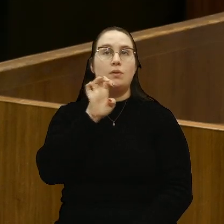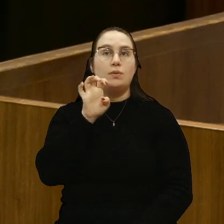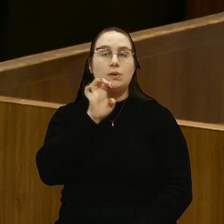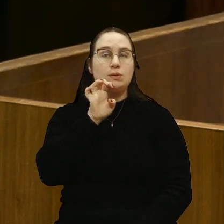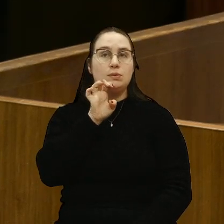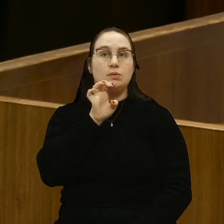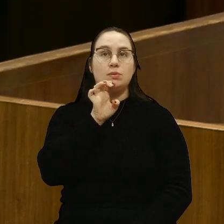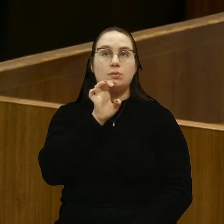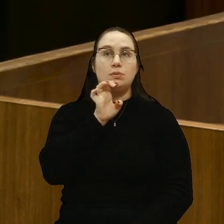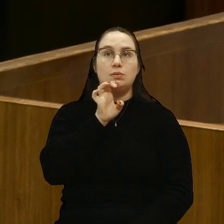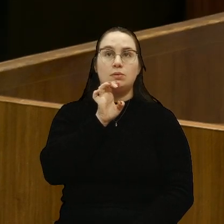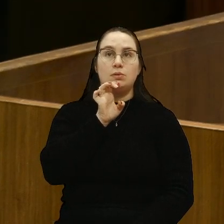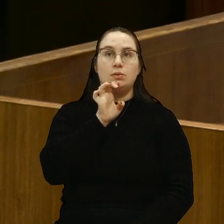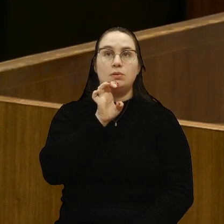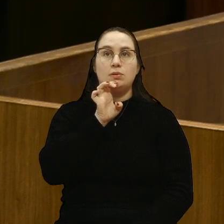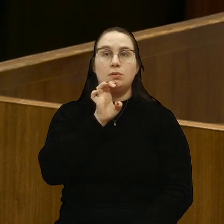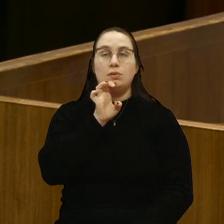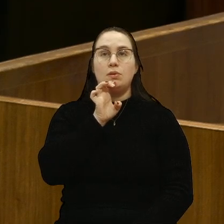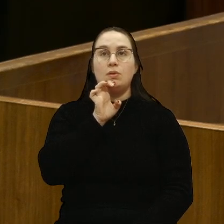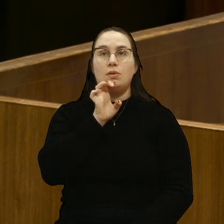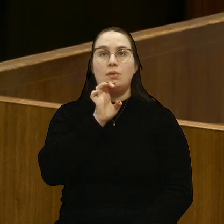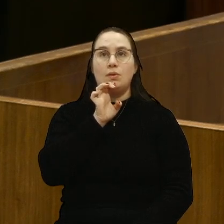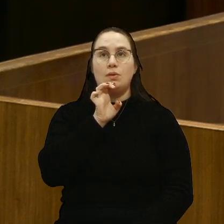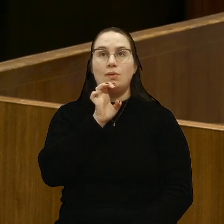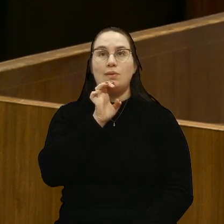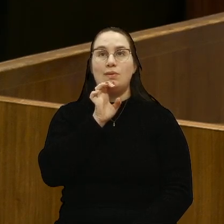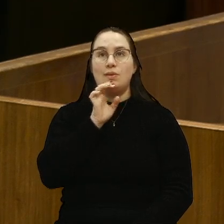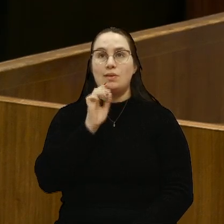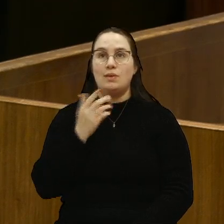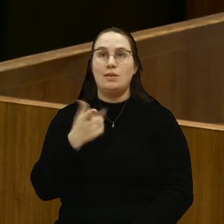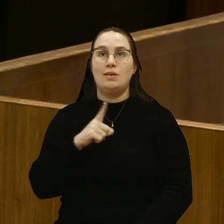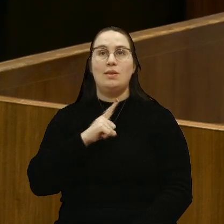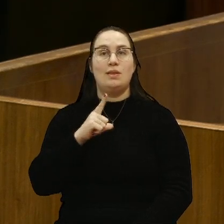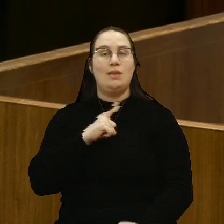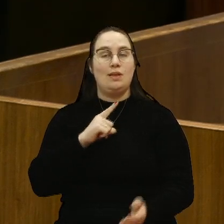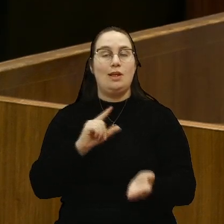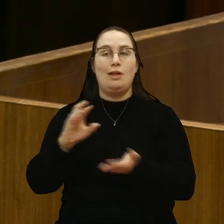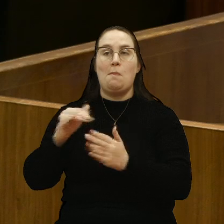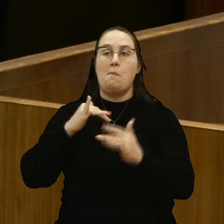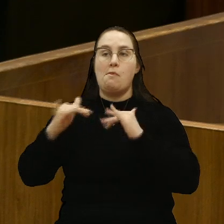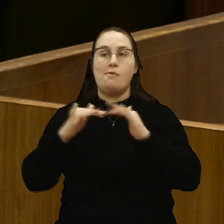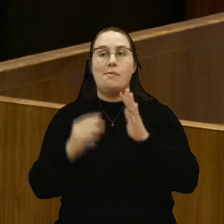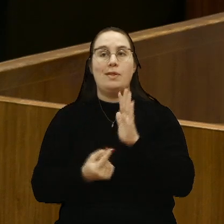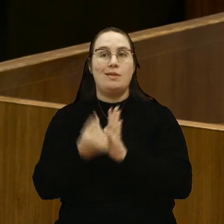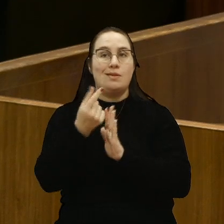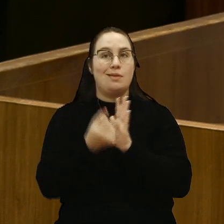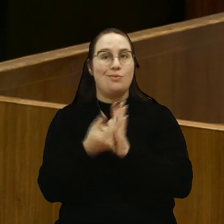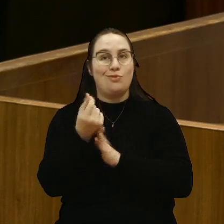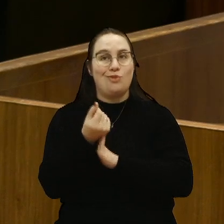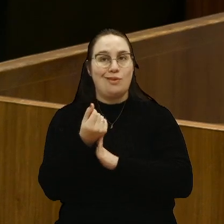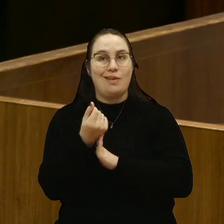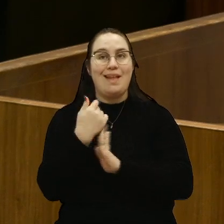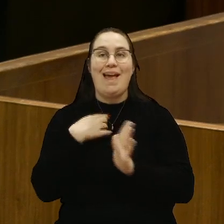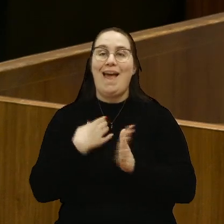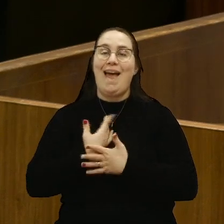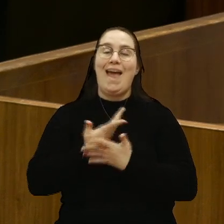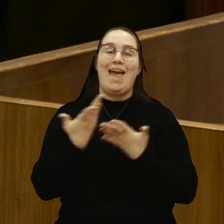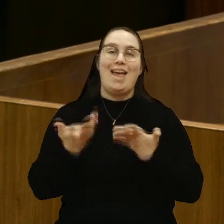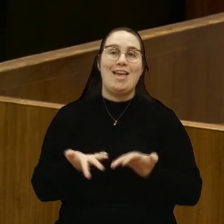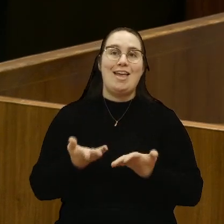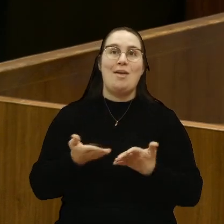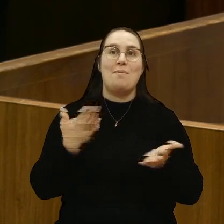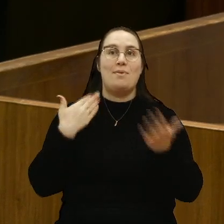Estela, além de tudo, gera receita, né? Então, acho que é uma discussão